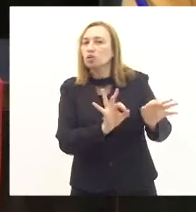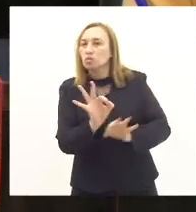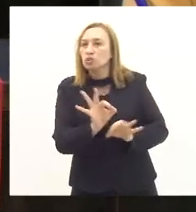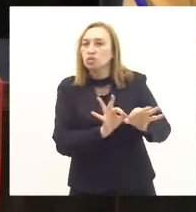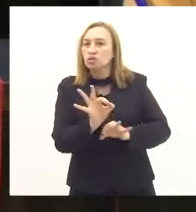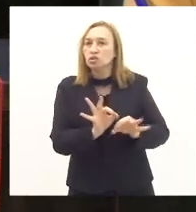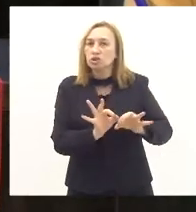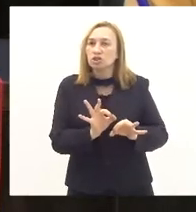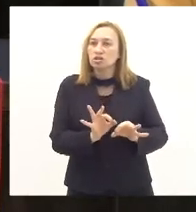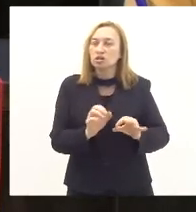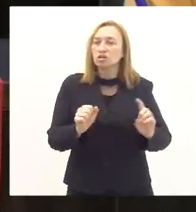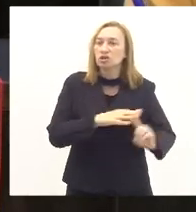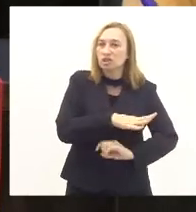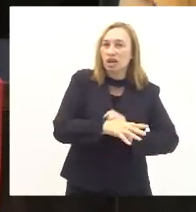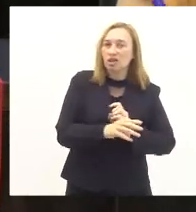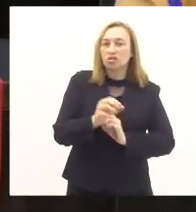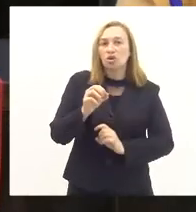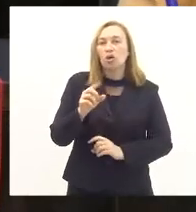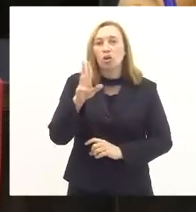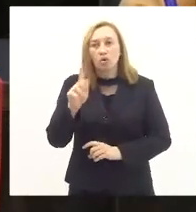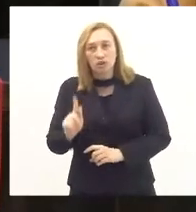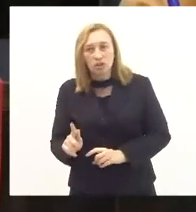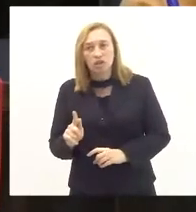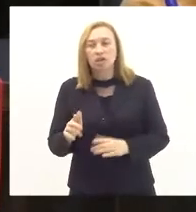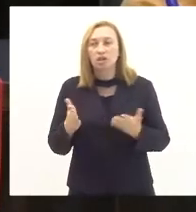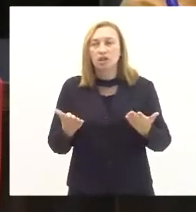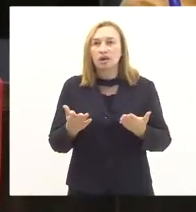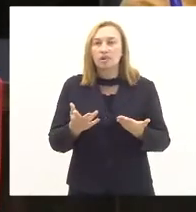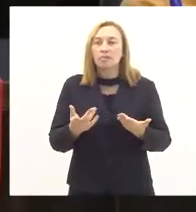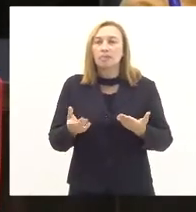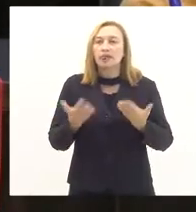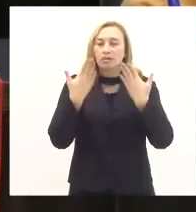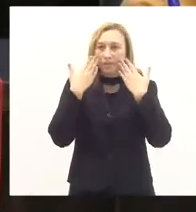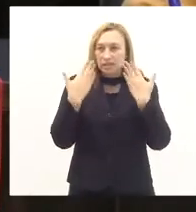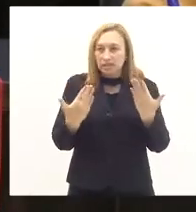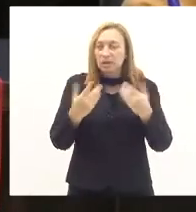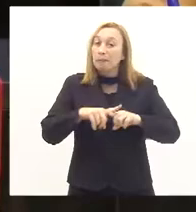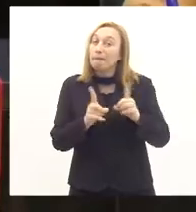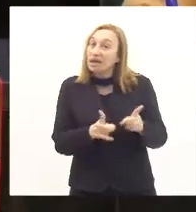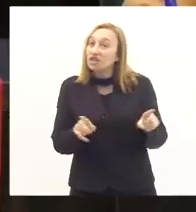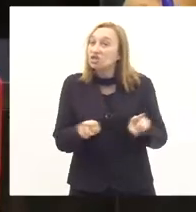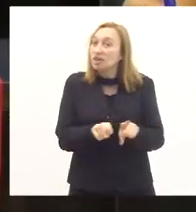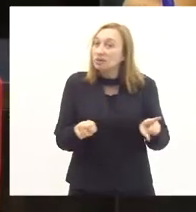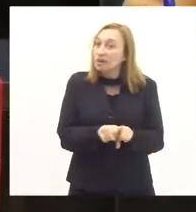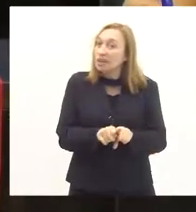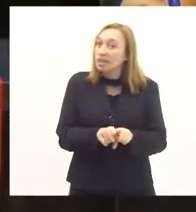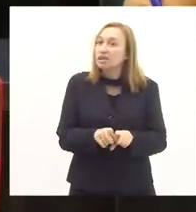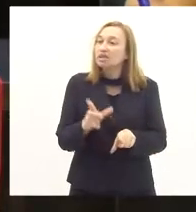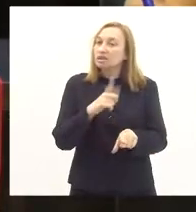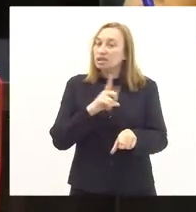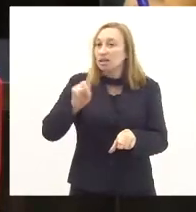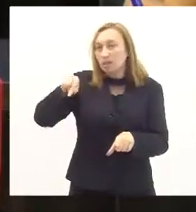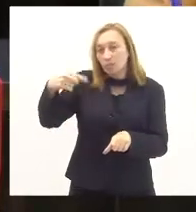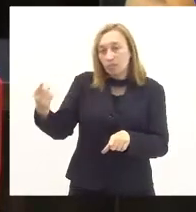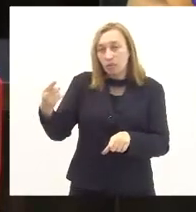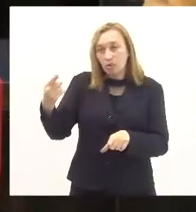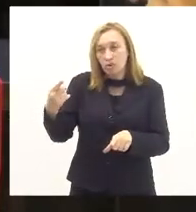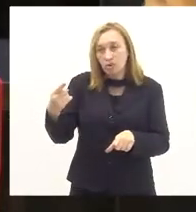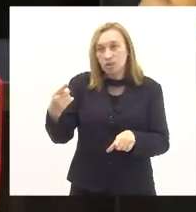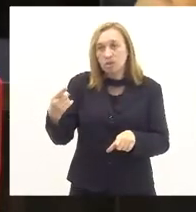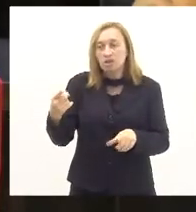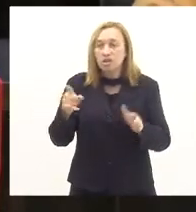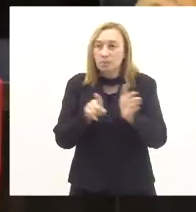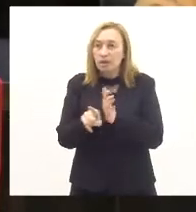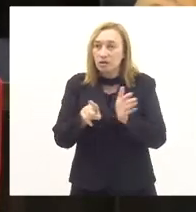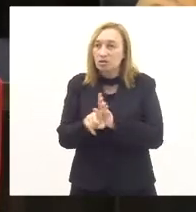organizações sociais, ONGs, vão falar na apresentação, mas também, havendo depois intervenções e questionamentos,